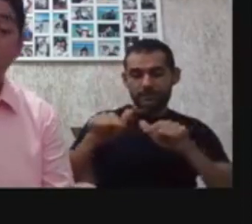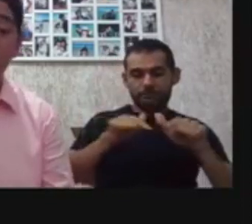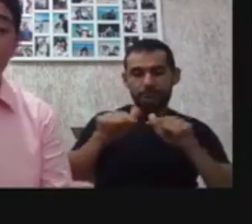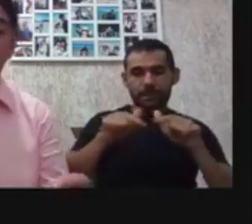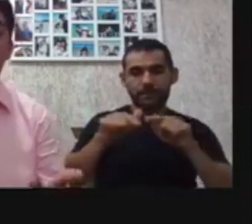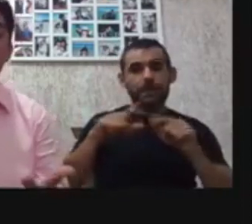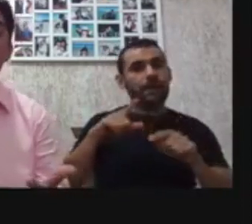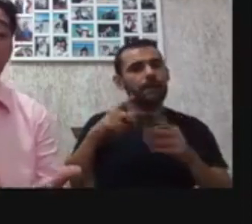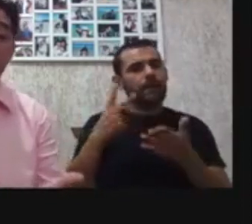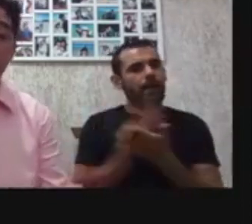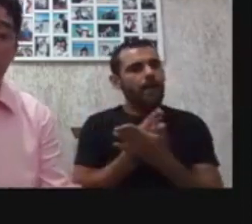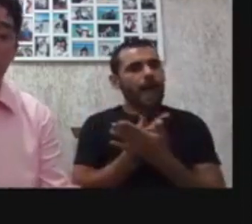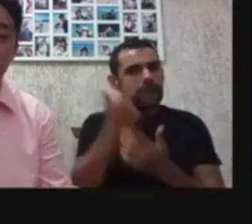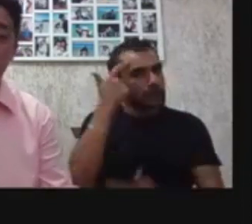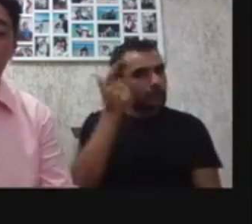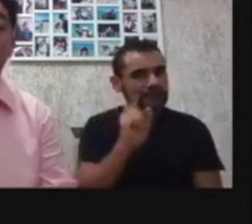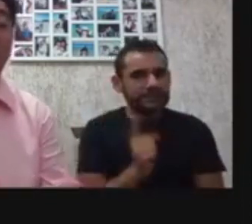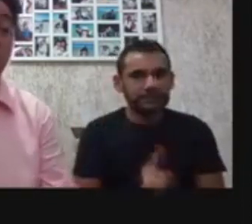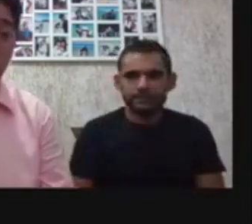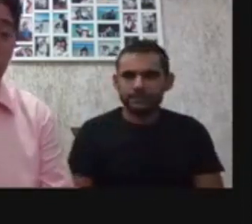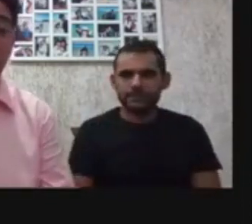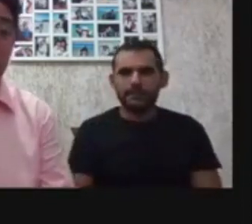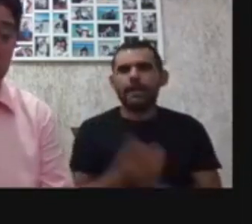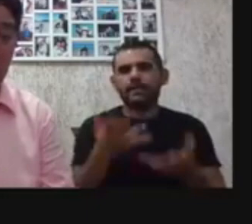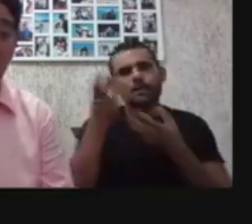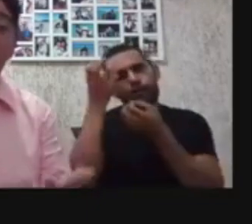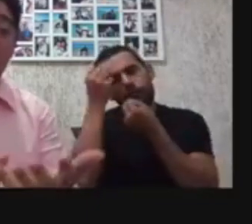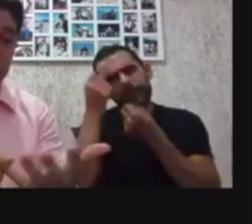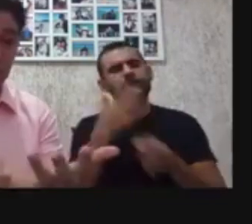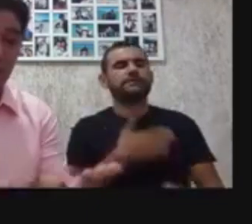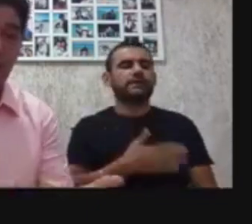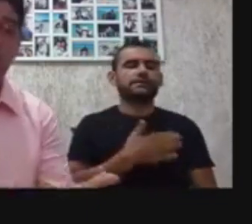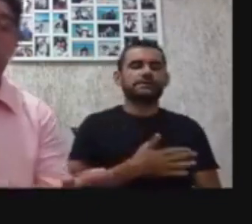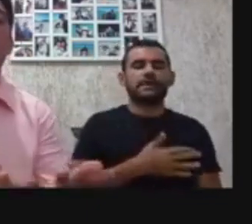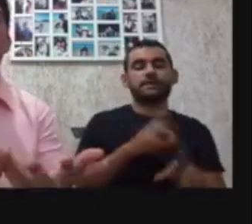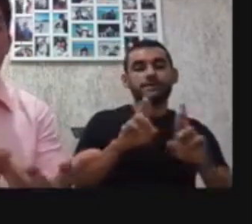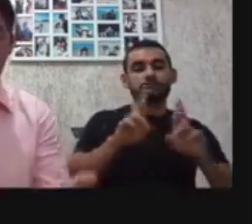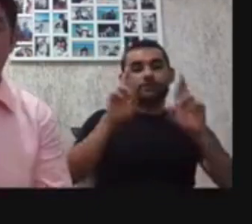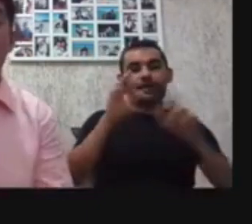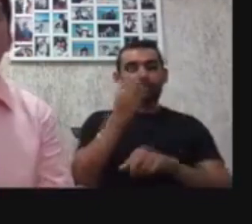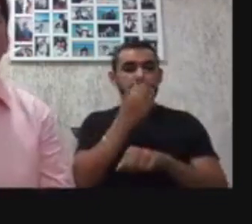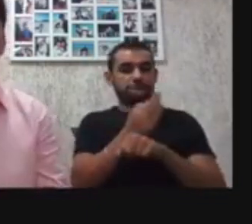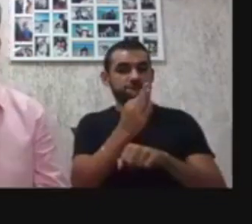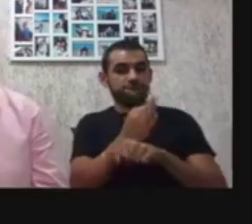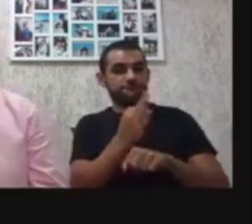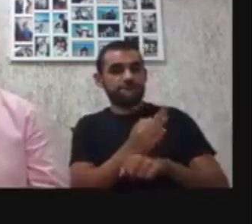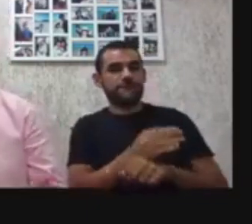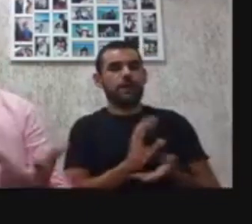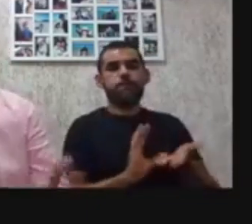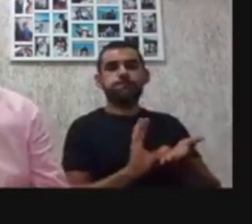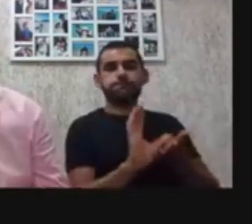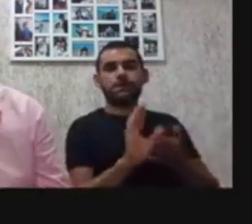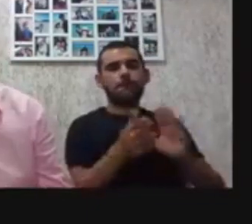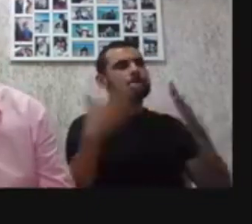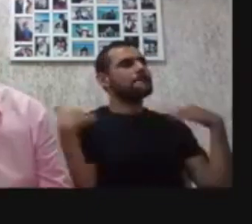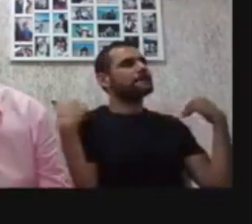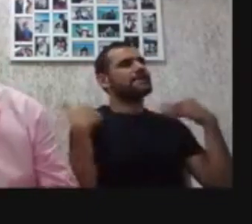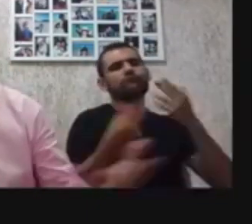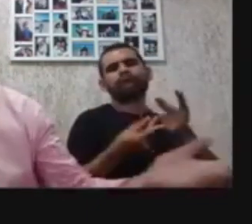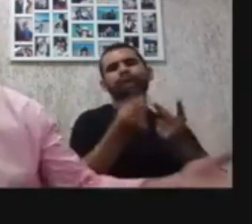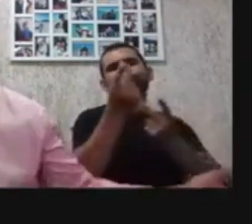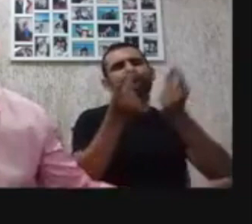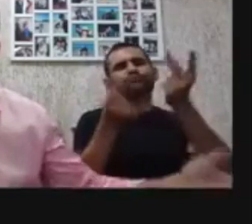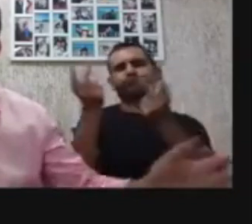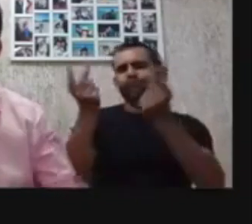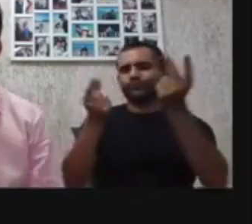ela tem tempo de fazer coisa errada, nem pensar coisa errada, não. Ela quer dormir, quer descansar, quer esperar a CRDS chegar para gastar o dinheirinho da CRDS, quer passear. Entendeu?